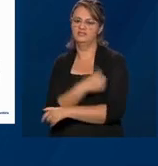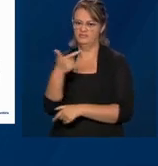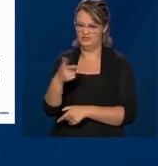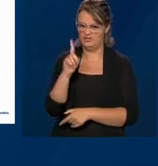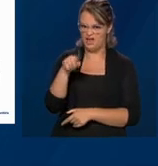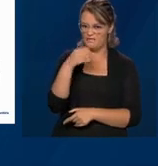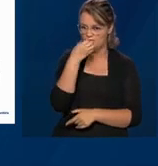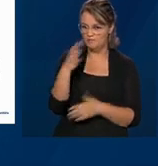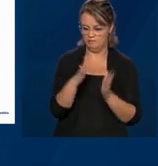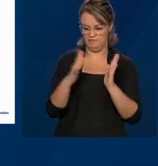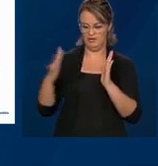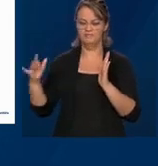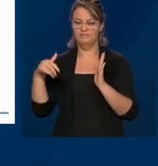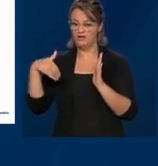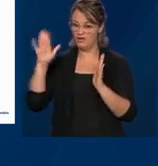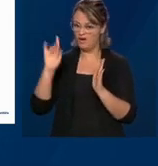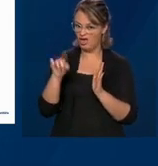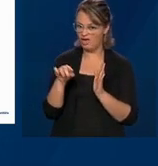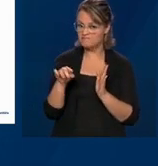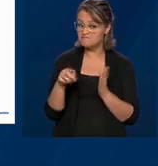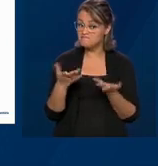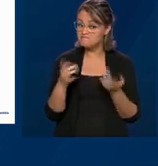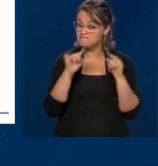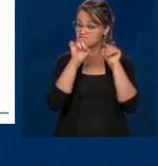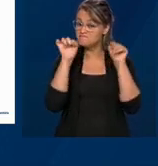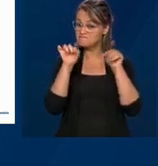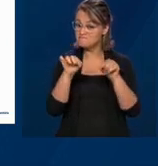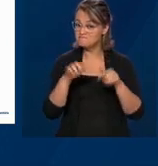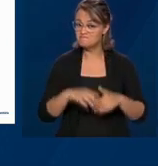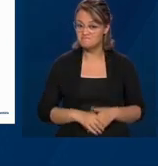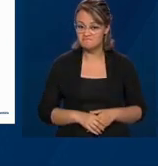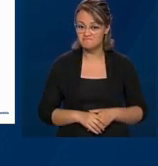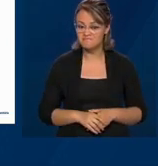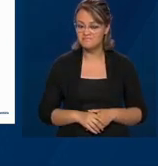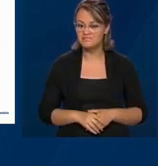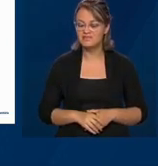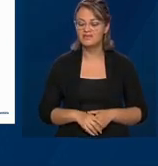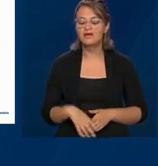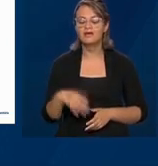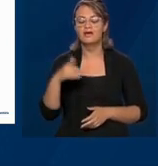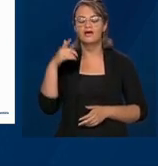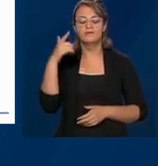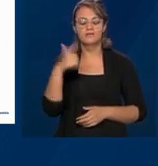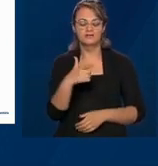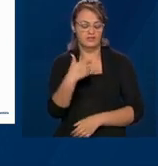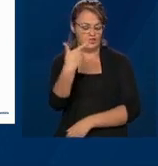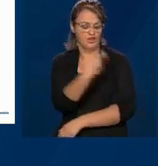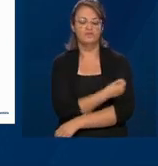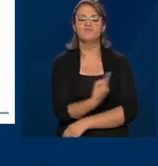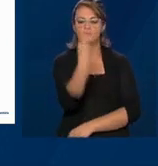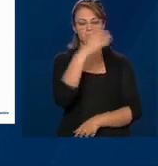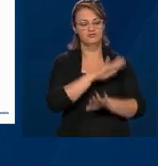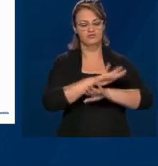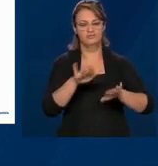que foram apresentados. Também não temos dados sobre eficácia para dose única,